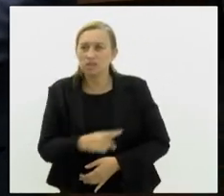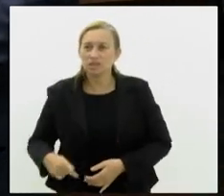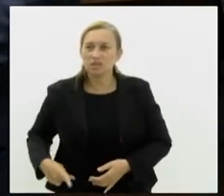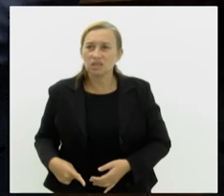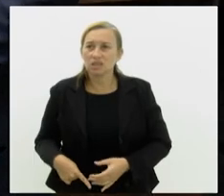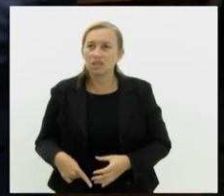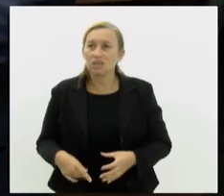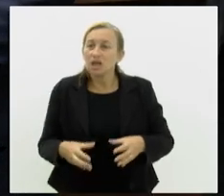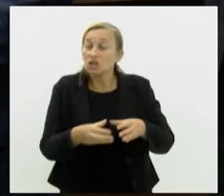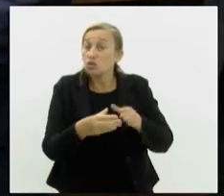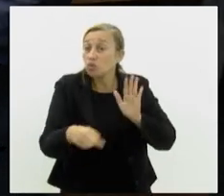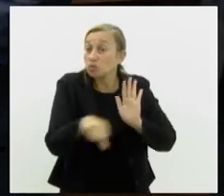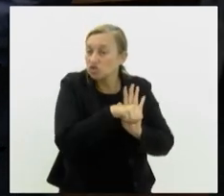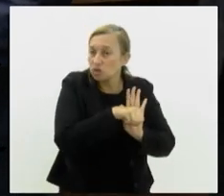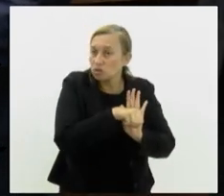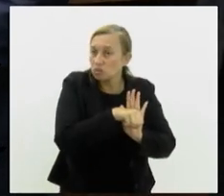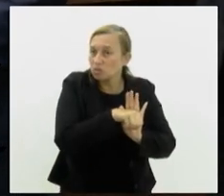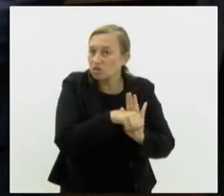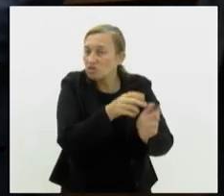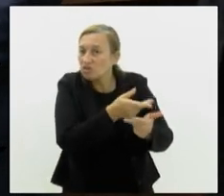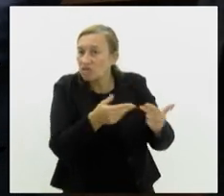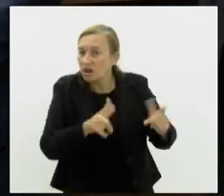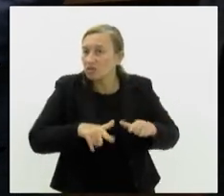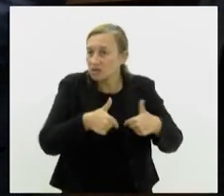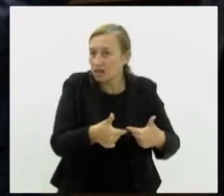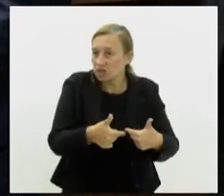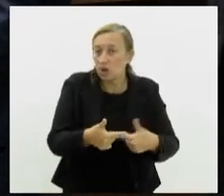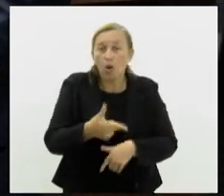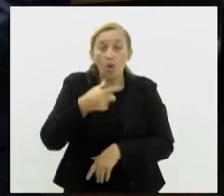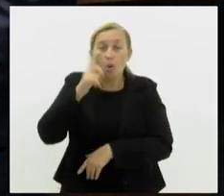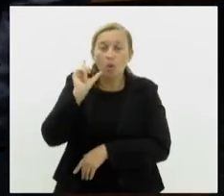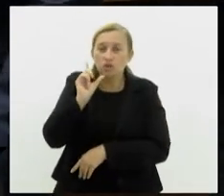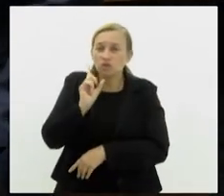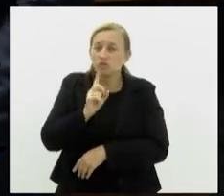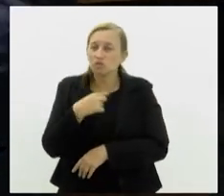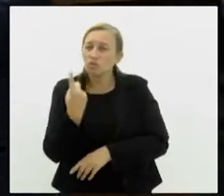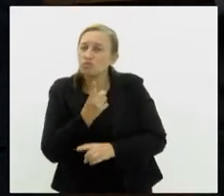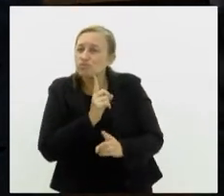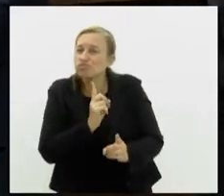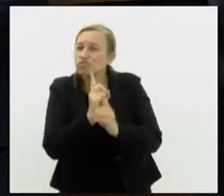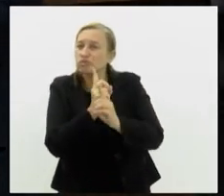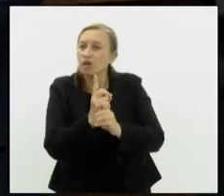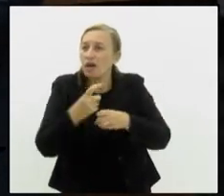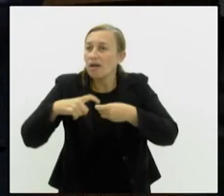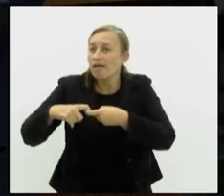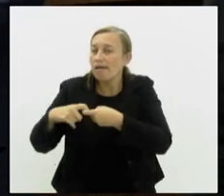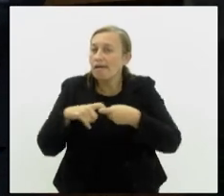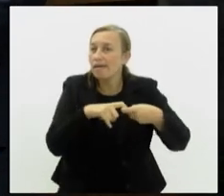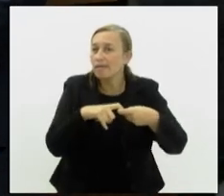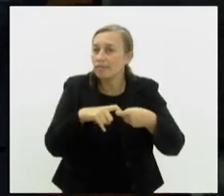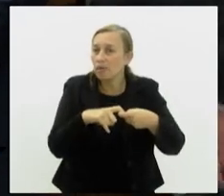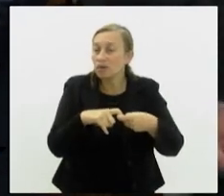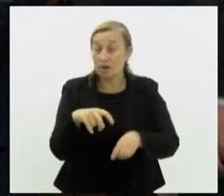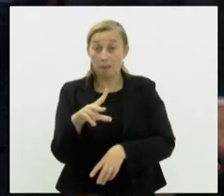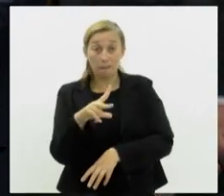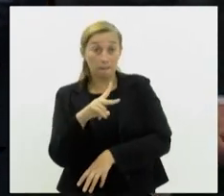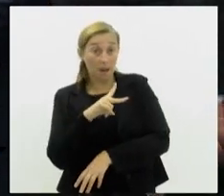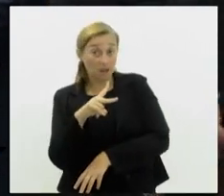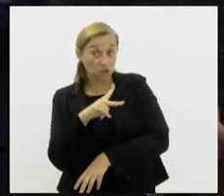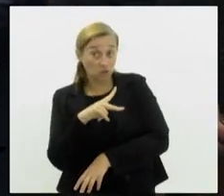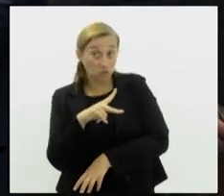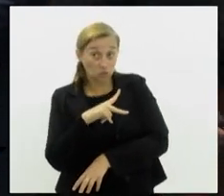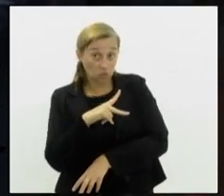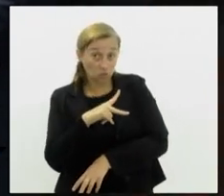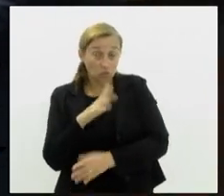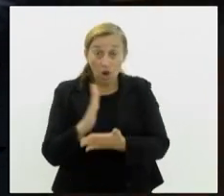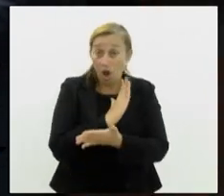máfia realmente tem diversos tentáculos. E ontem nós achamos reboques particulares, uns